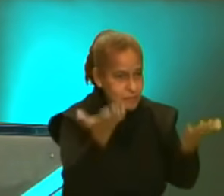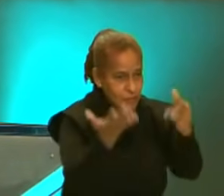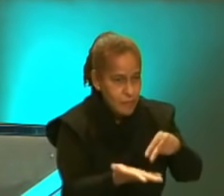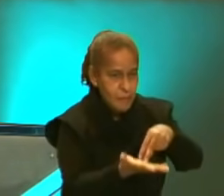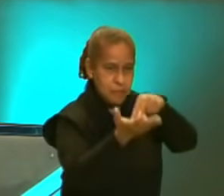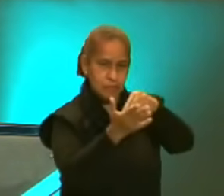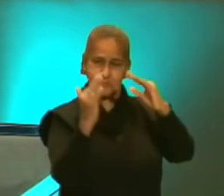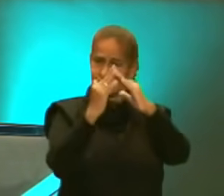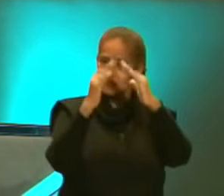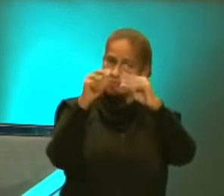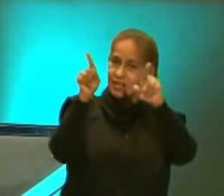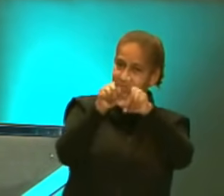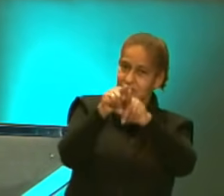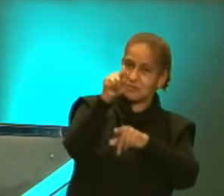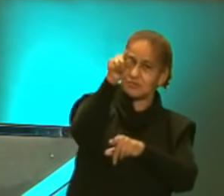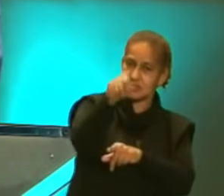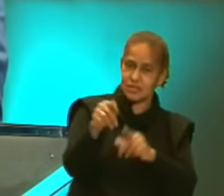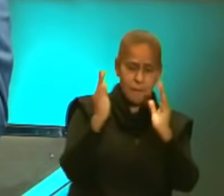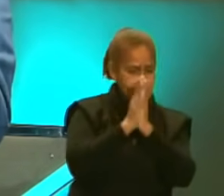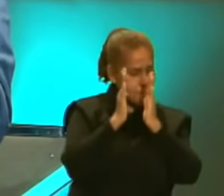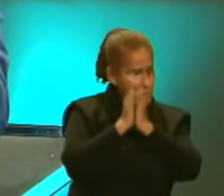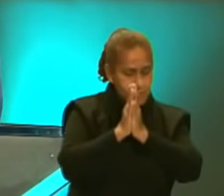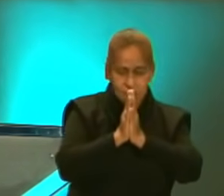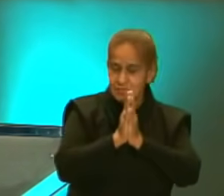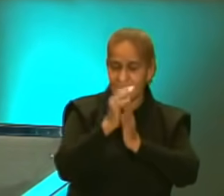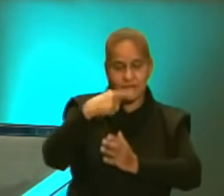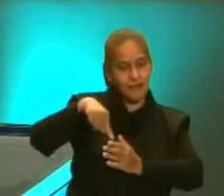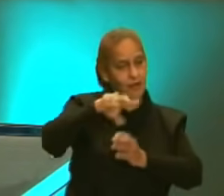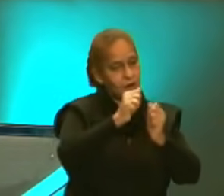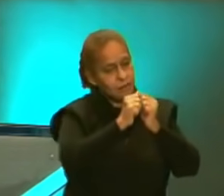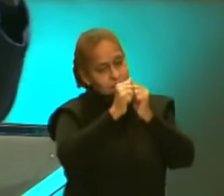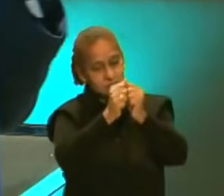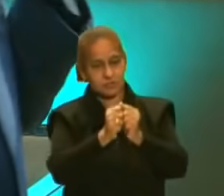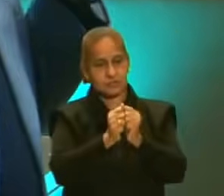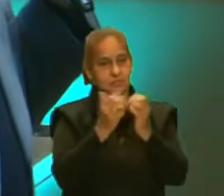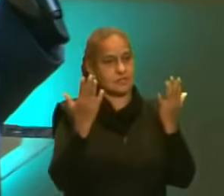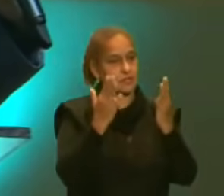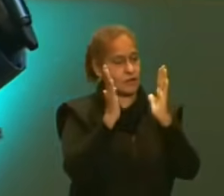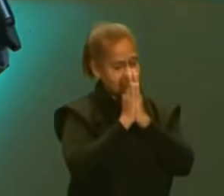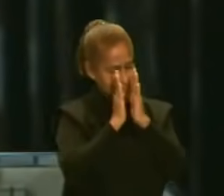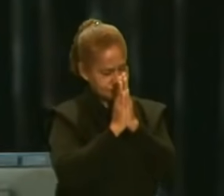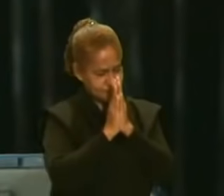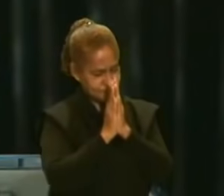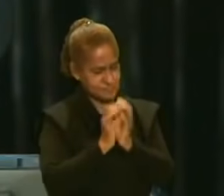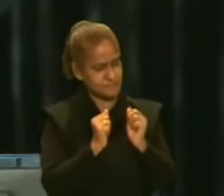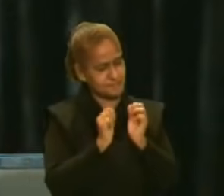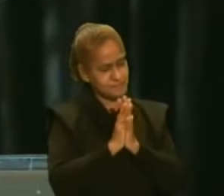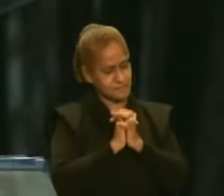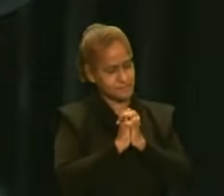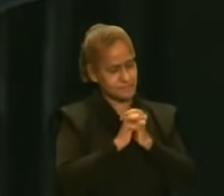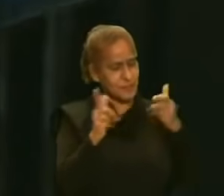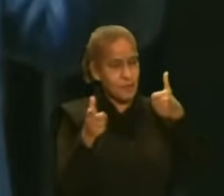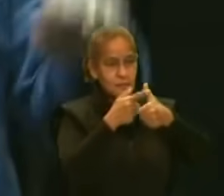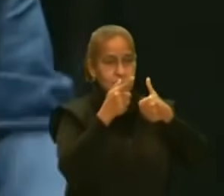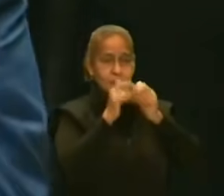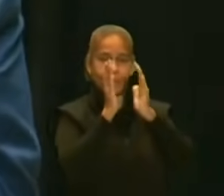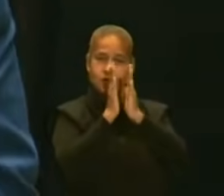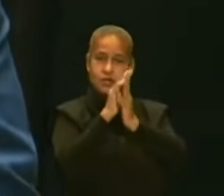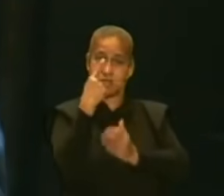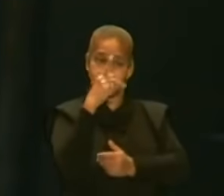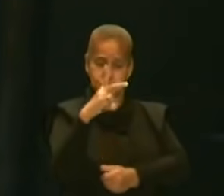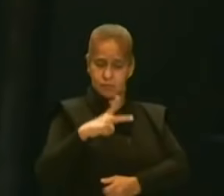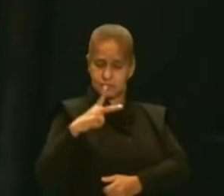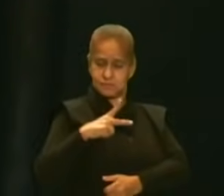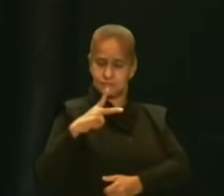assuma uma postura de oração, e a gente vai orar junto. Curva a sua fronte agora e ore assim comigo. A primeira oração você tem que